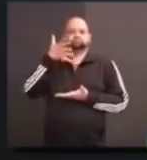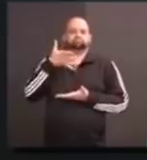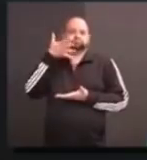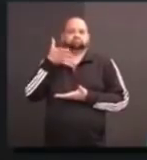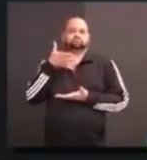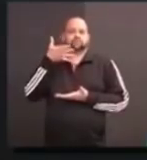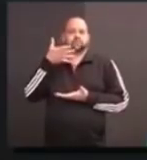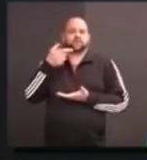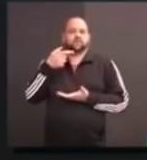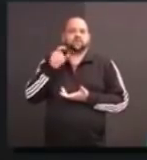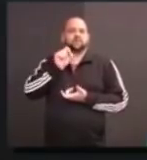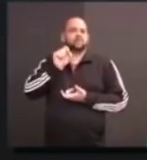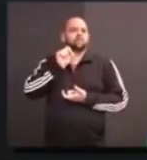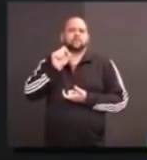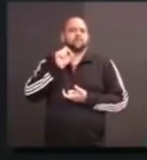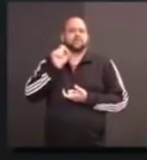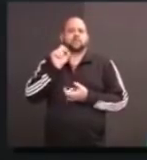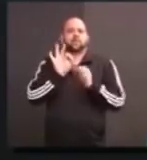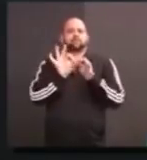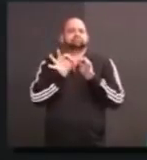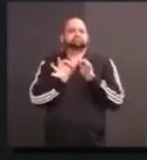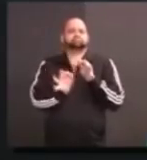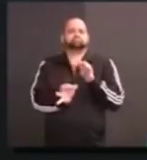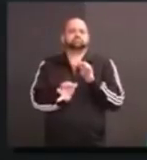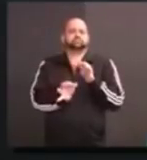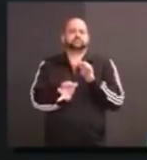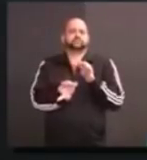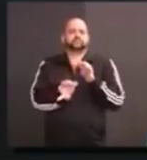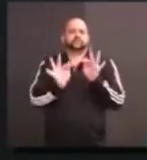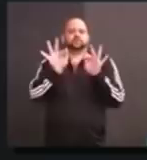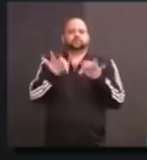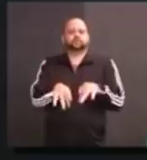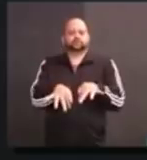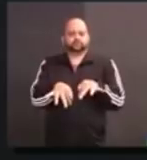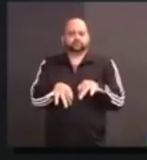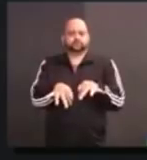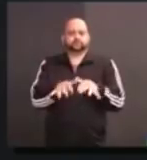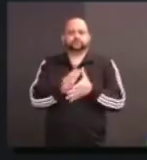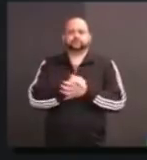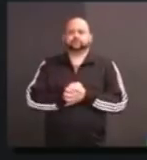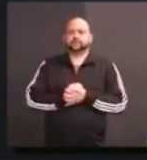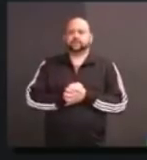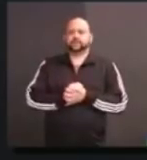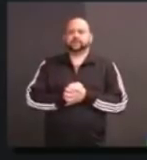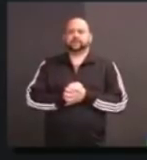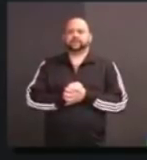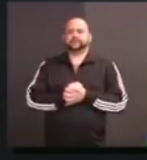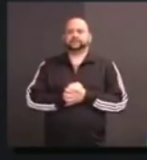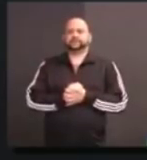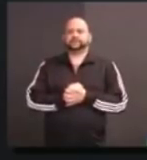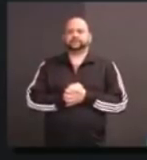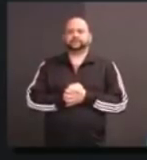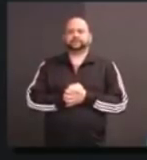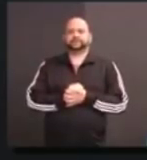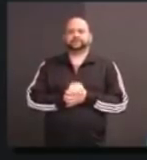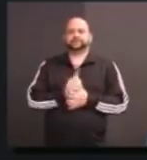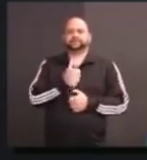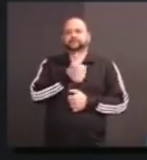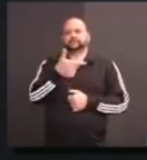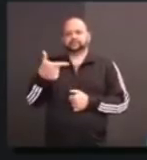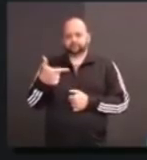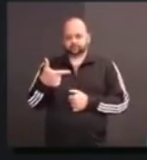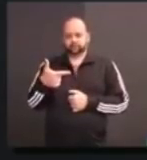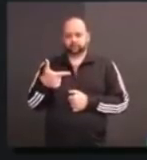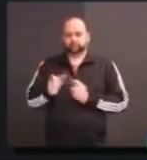Sobre o que falar ao término deste 12º